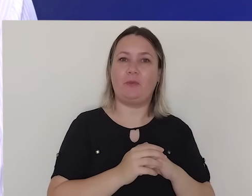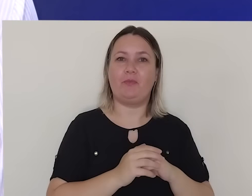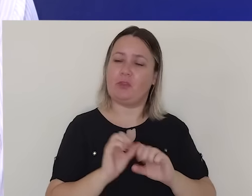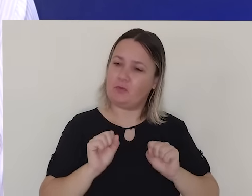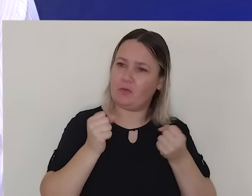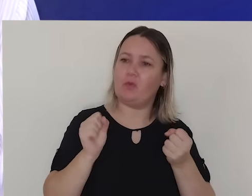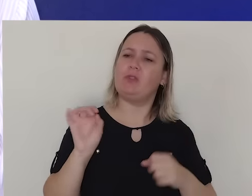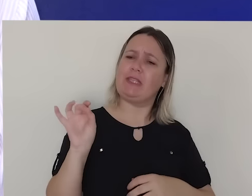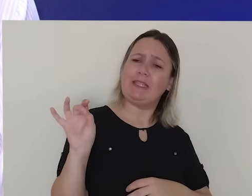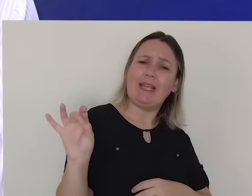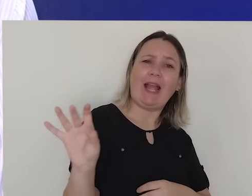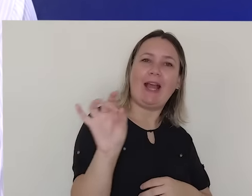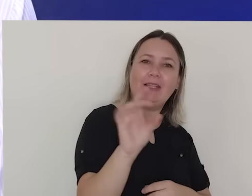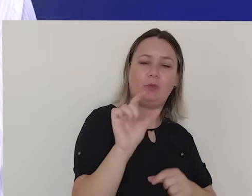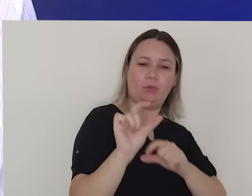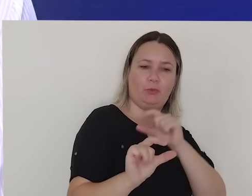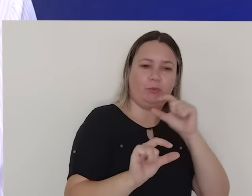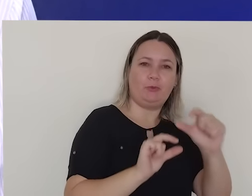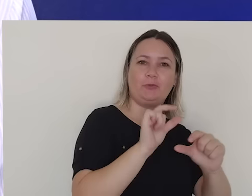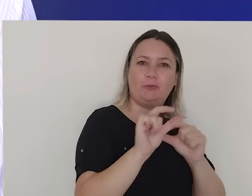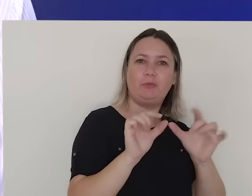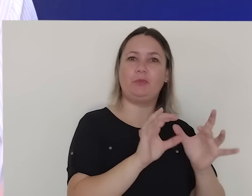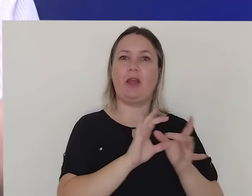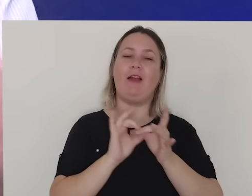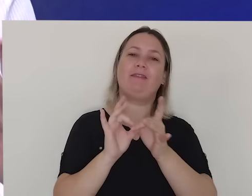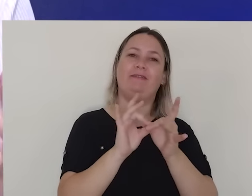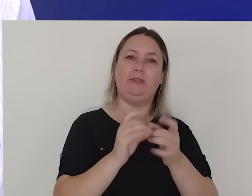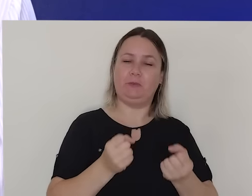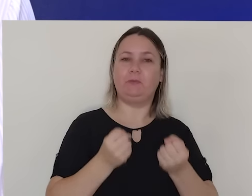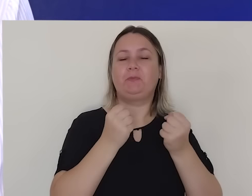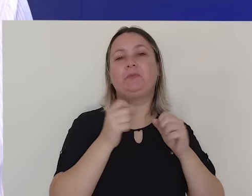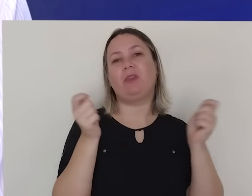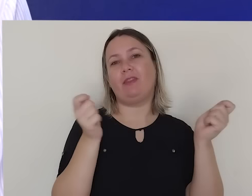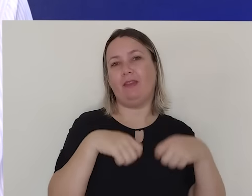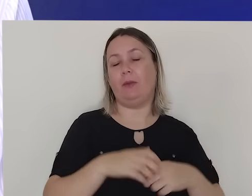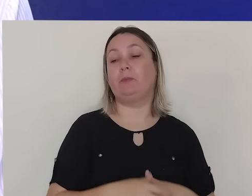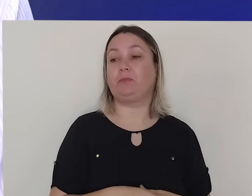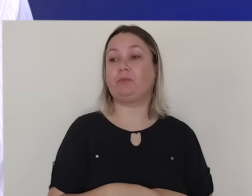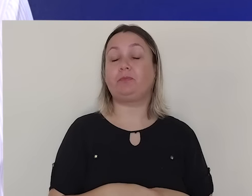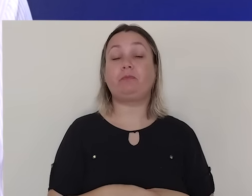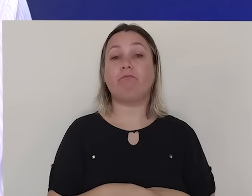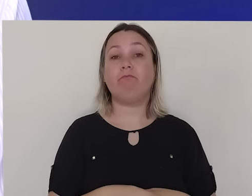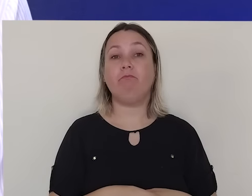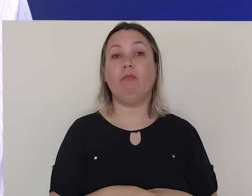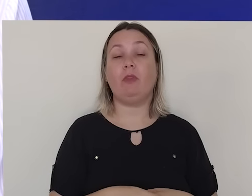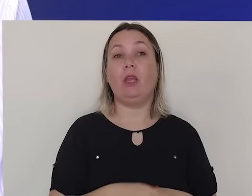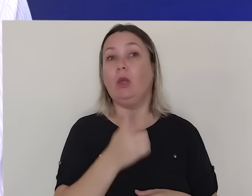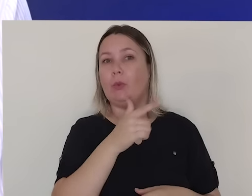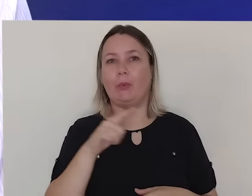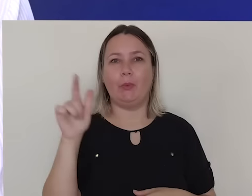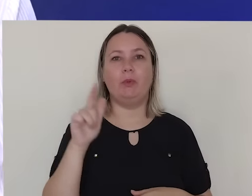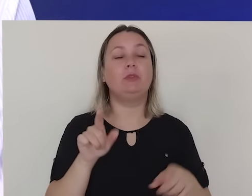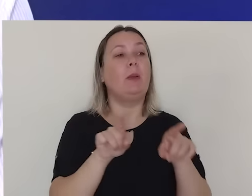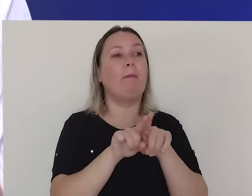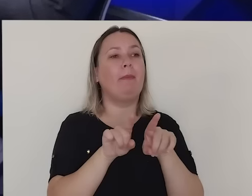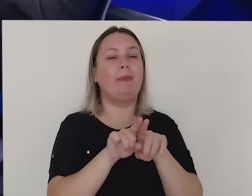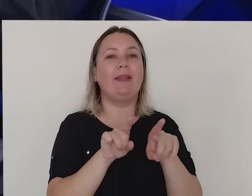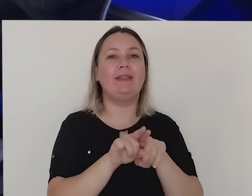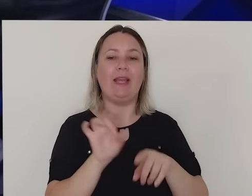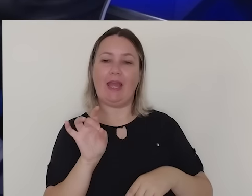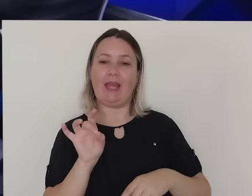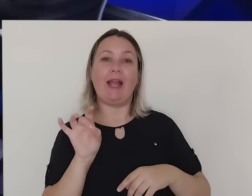gente fazer um futuro melhor e e também né até falando um pouquinho a gente quis trazer um pouco de cada uma